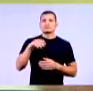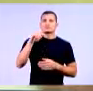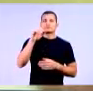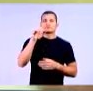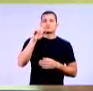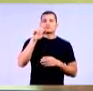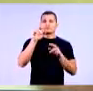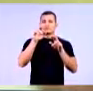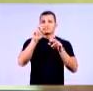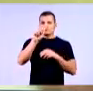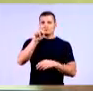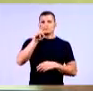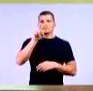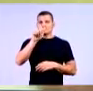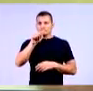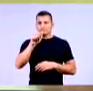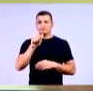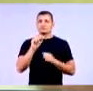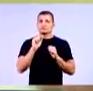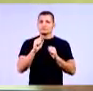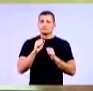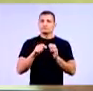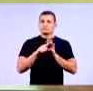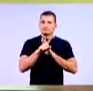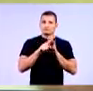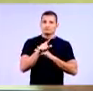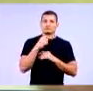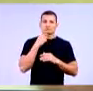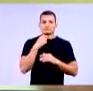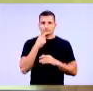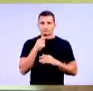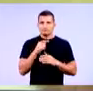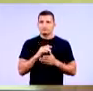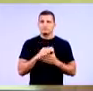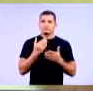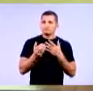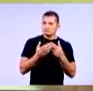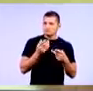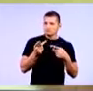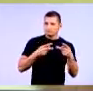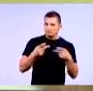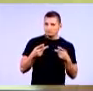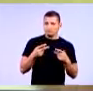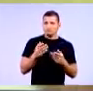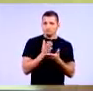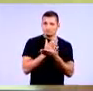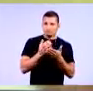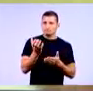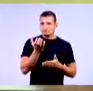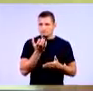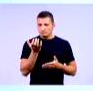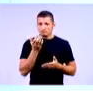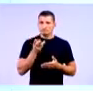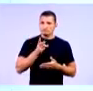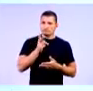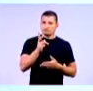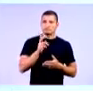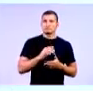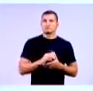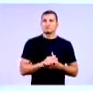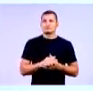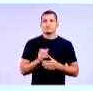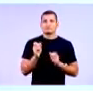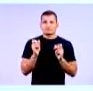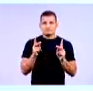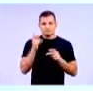as dúvidas e que estamos à disposição para qualquer projeto que alguém queira levar em frente. Ok, obrigado,